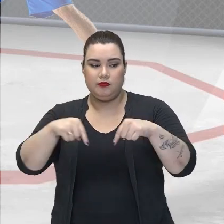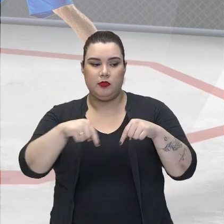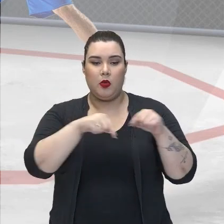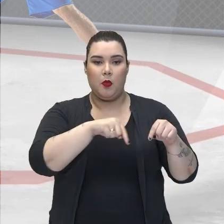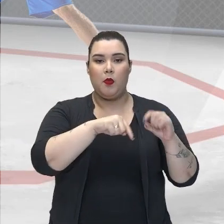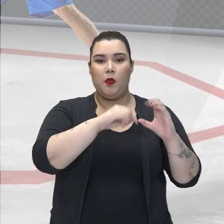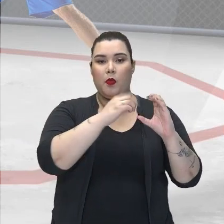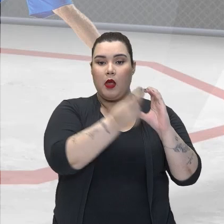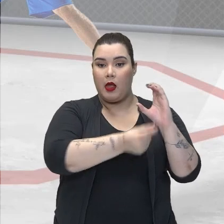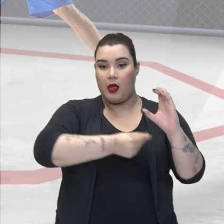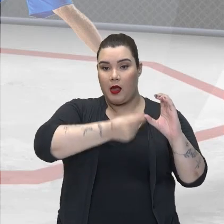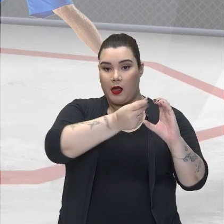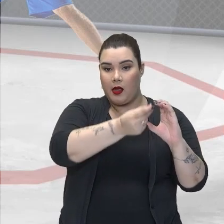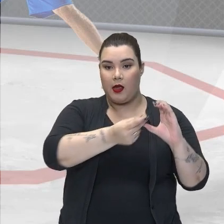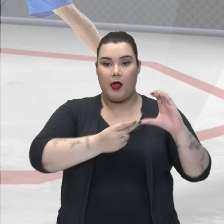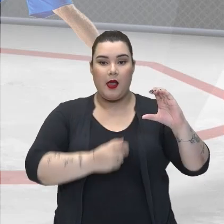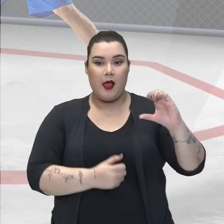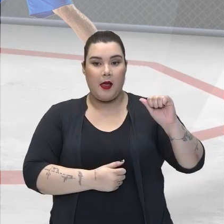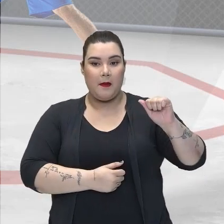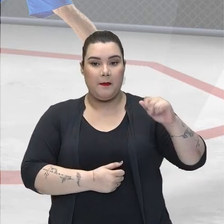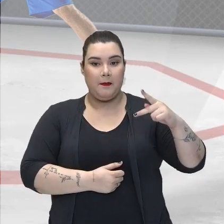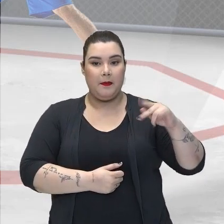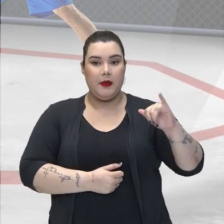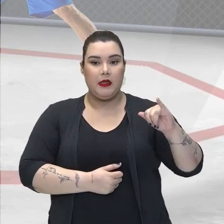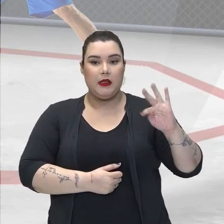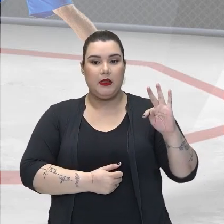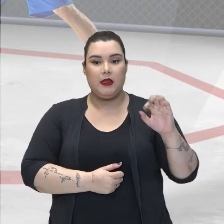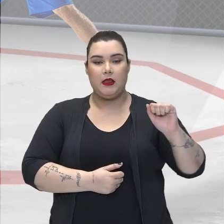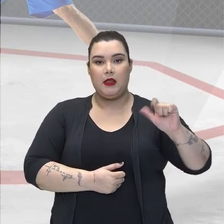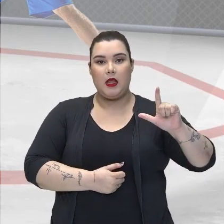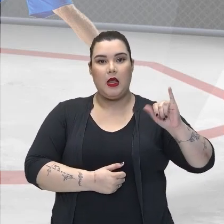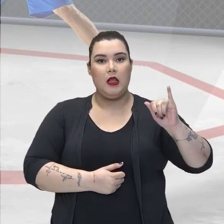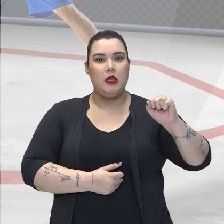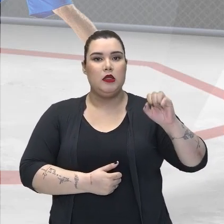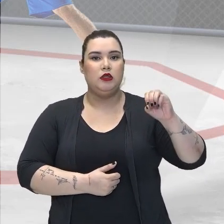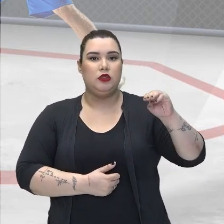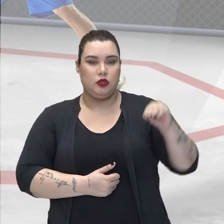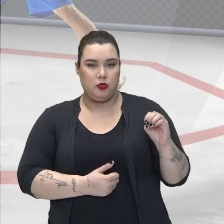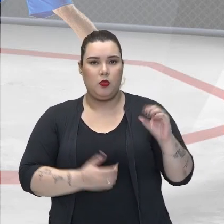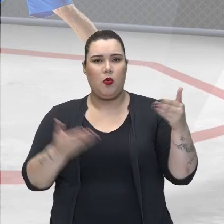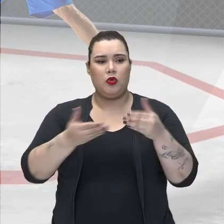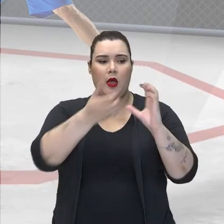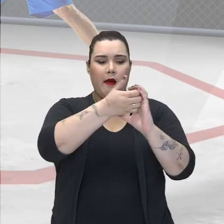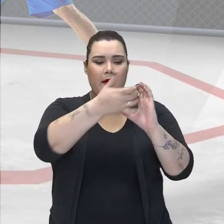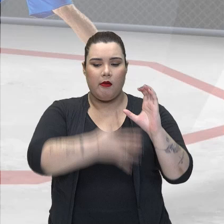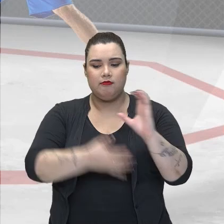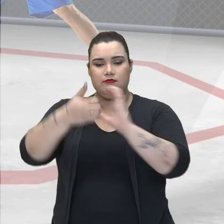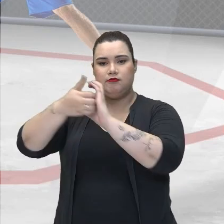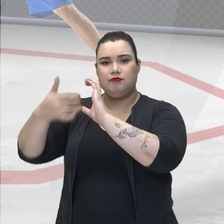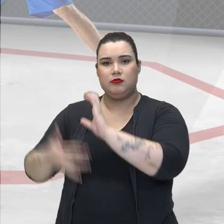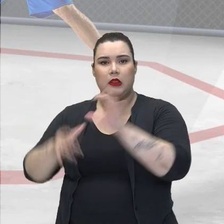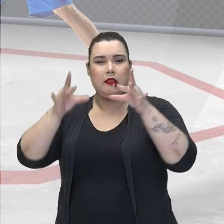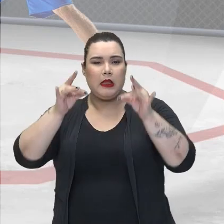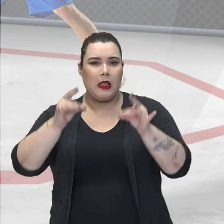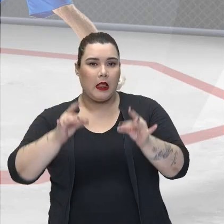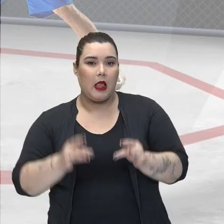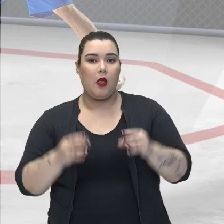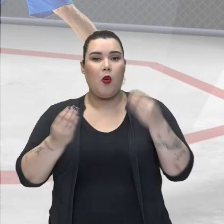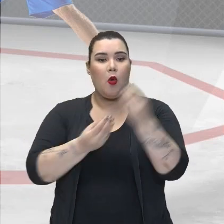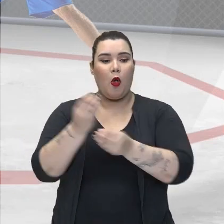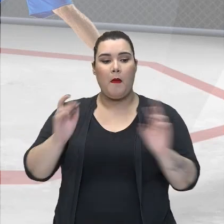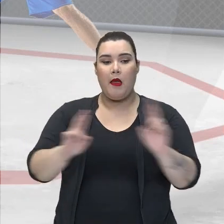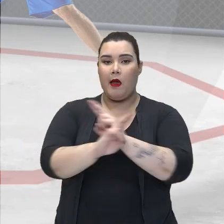socialismo, o que é o capitalismo, bem como as suas características. Também vamos compreender qual a relação entre esses dois